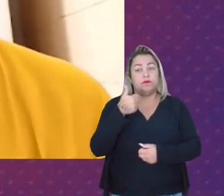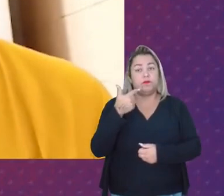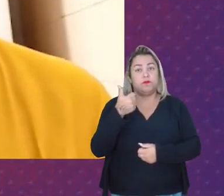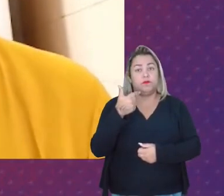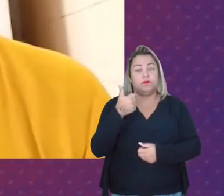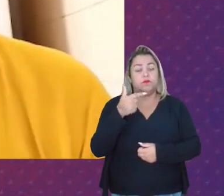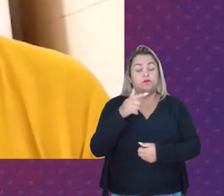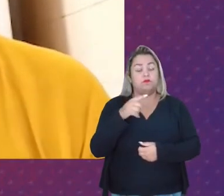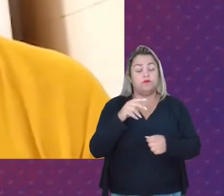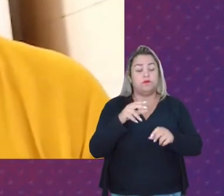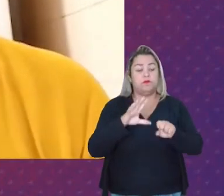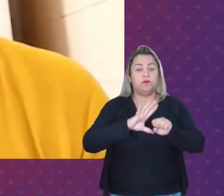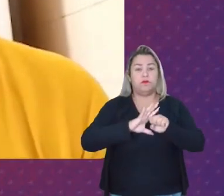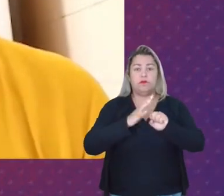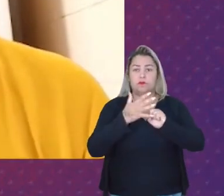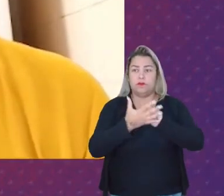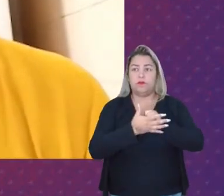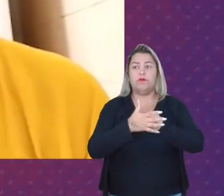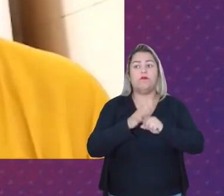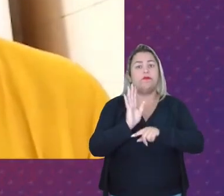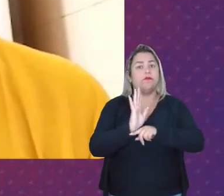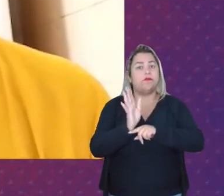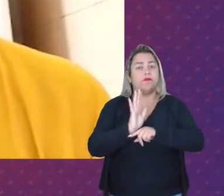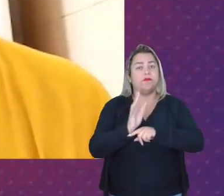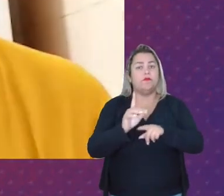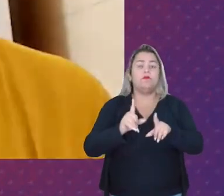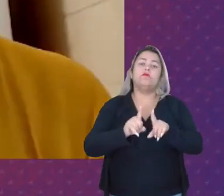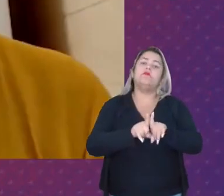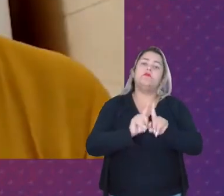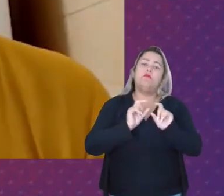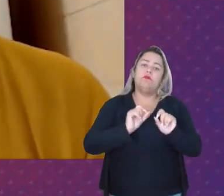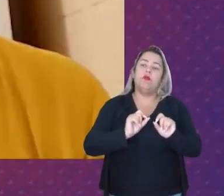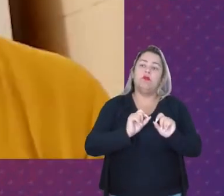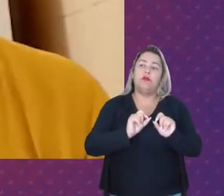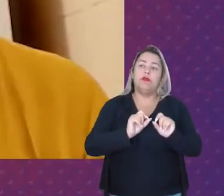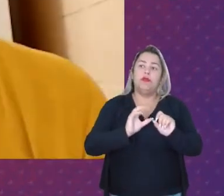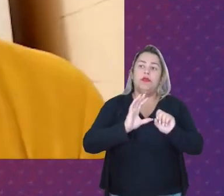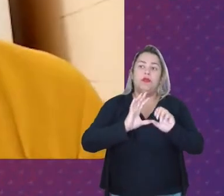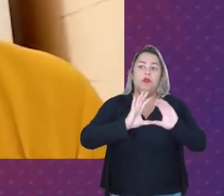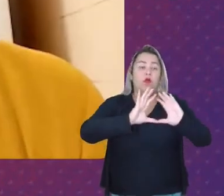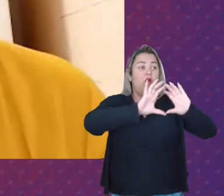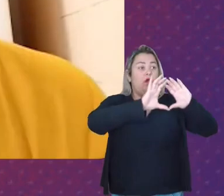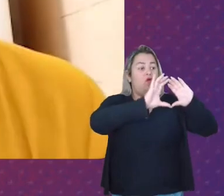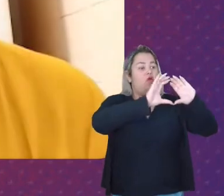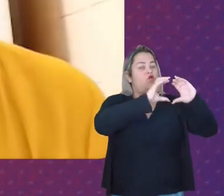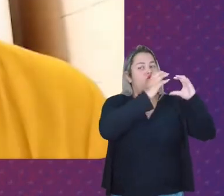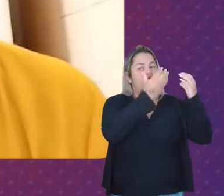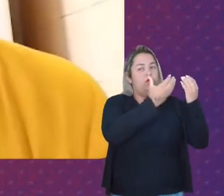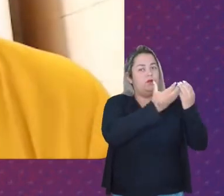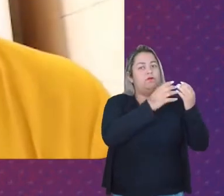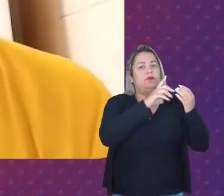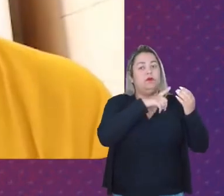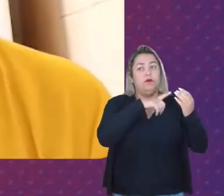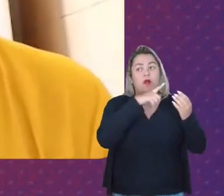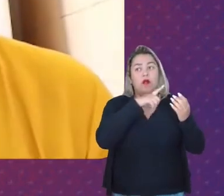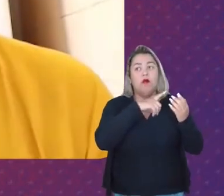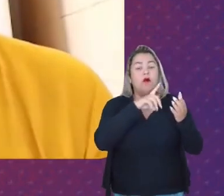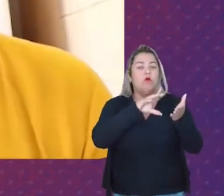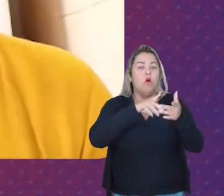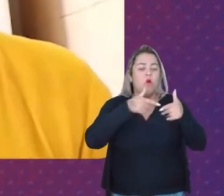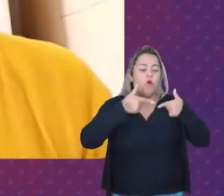conta da pandemia. E aí, nesse congresso, nós tiramos um plano de lutas